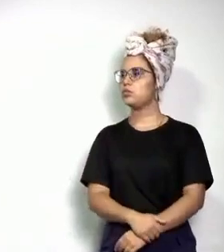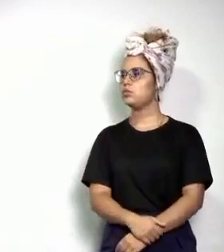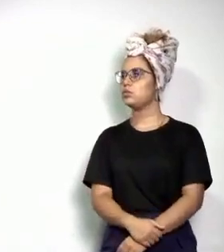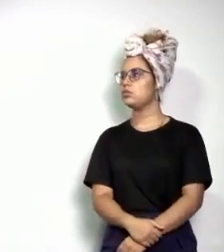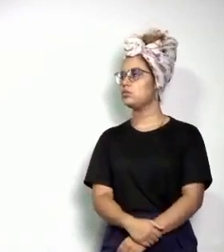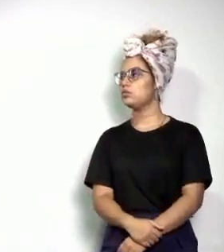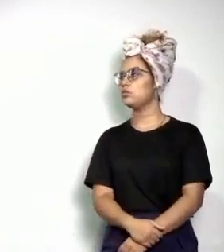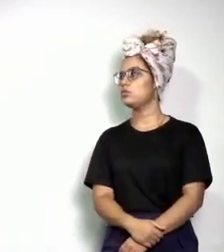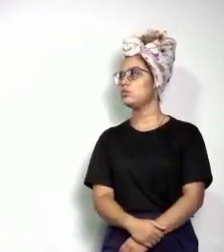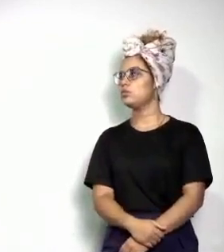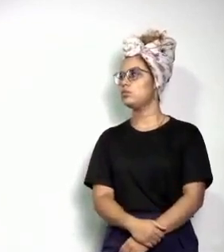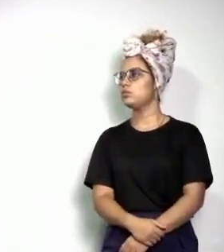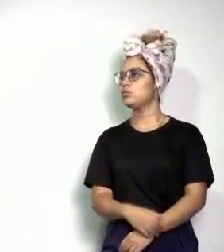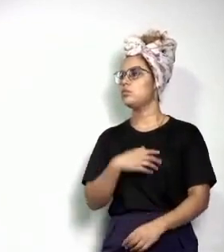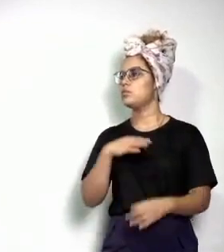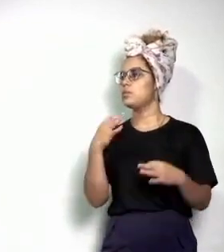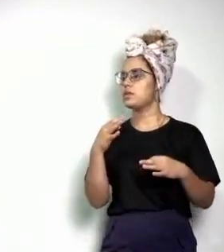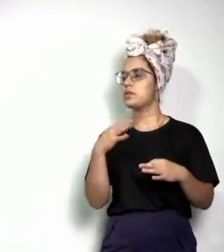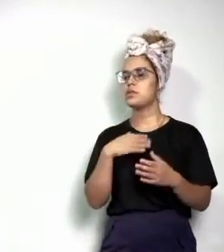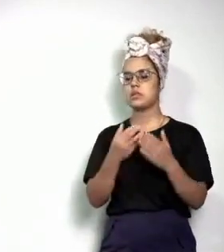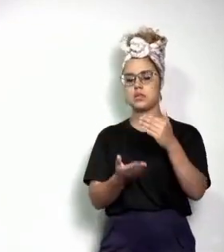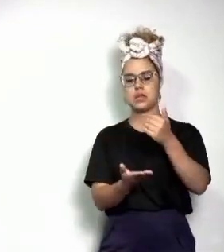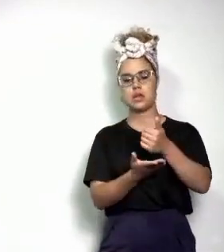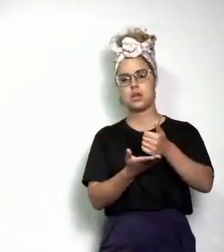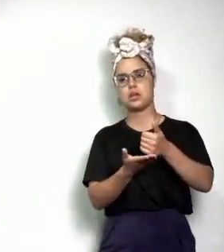Aí ela tem que ser embaixo mesmo.